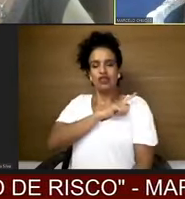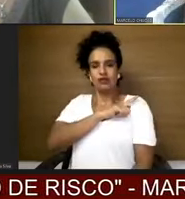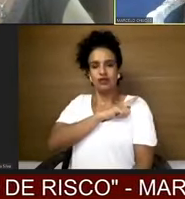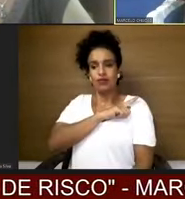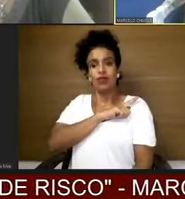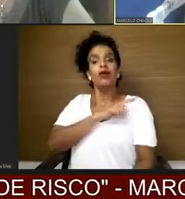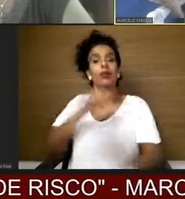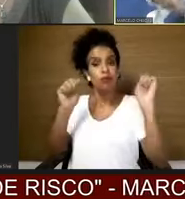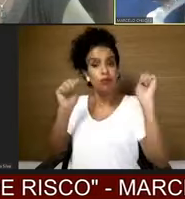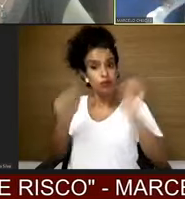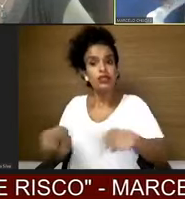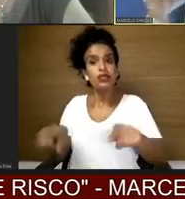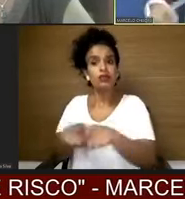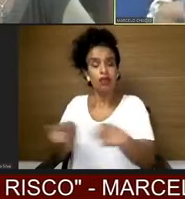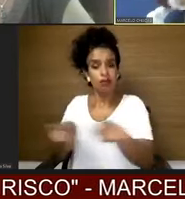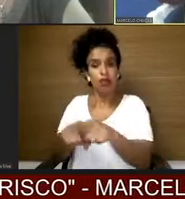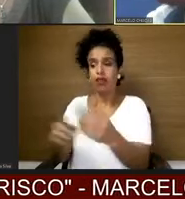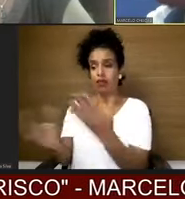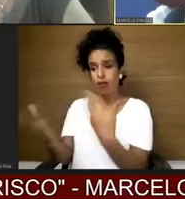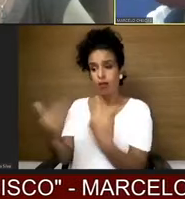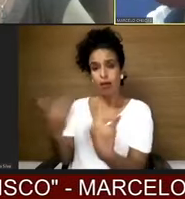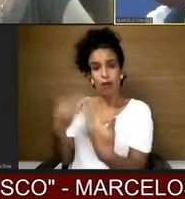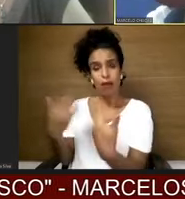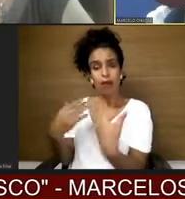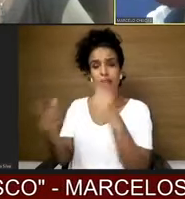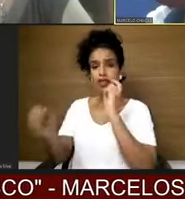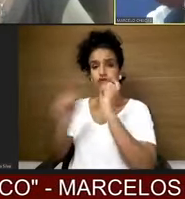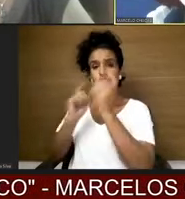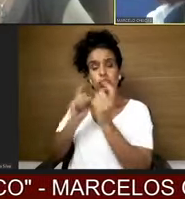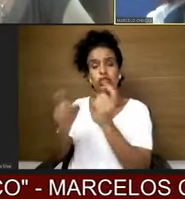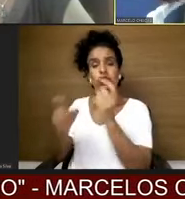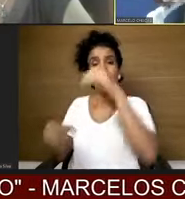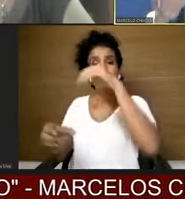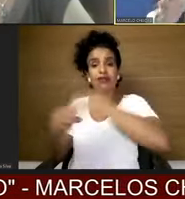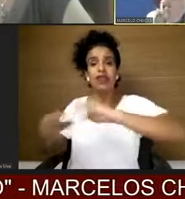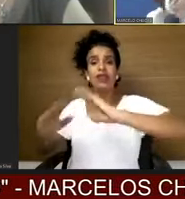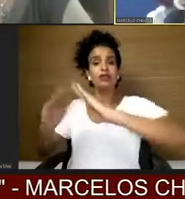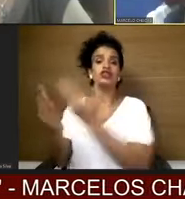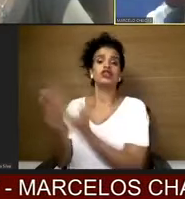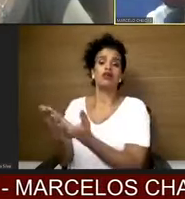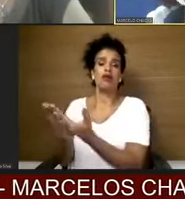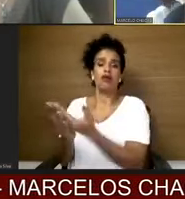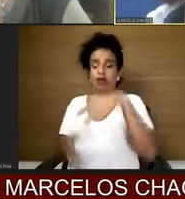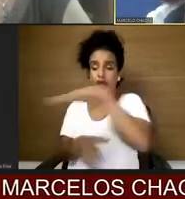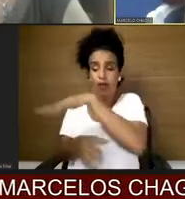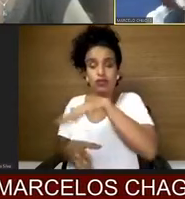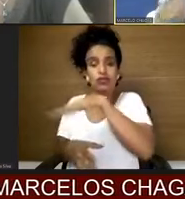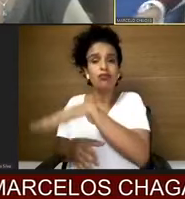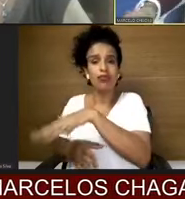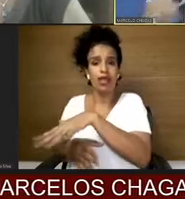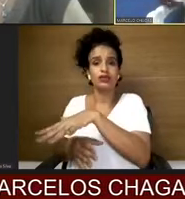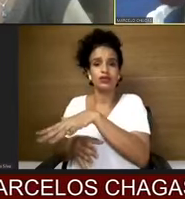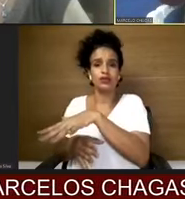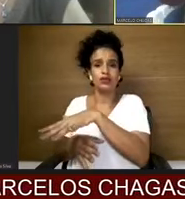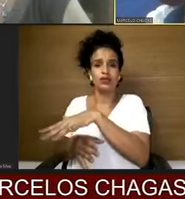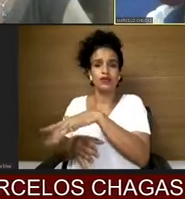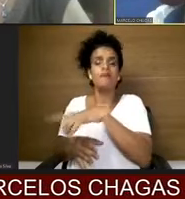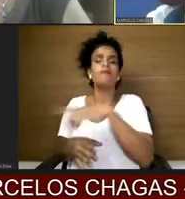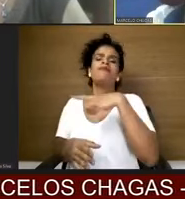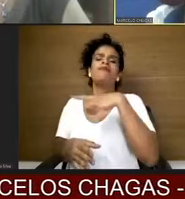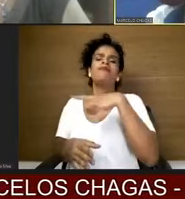companheiros e companheiras que estão dentro da escola, no mesmo espaço profissional. Não estou generalizando, mas nós temos grandes